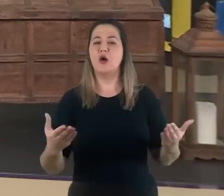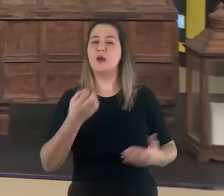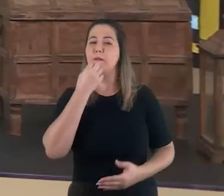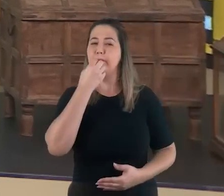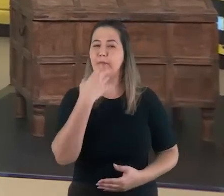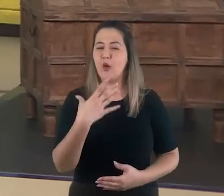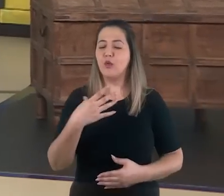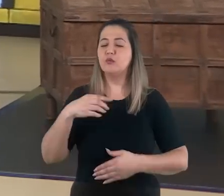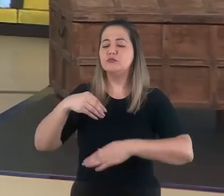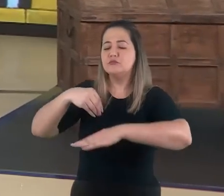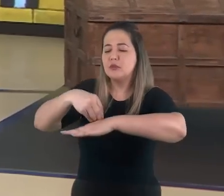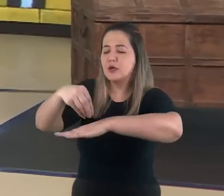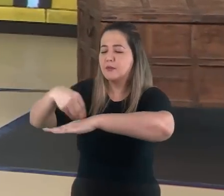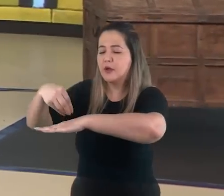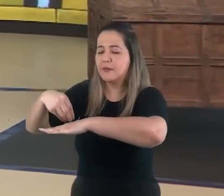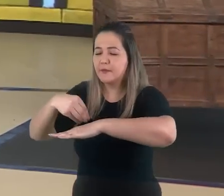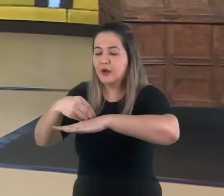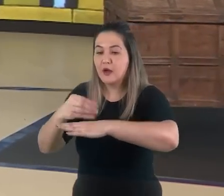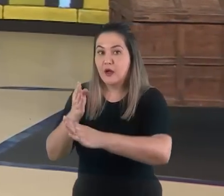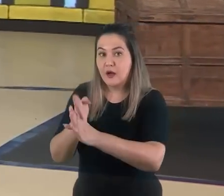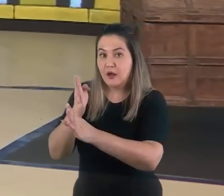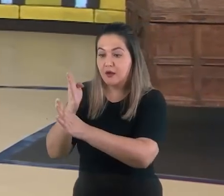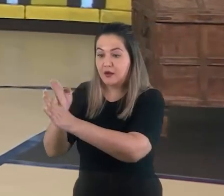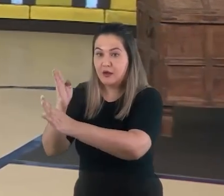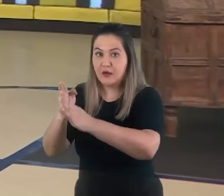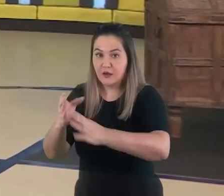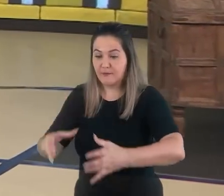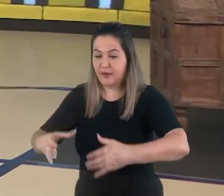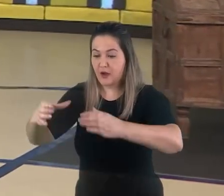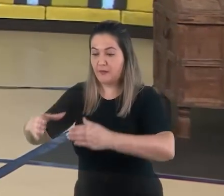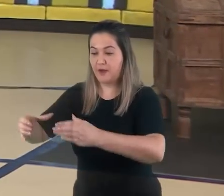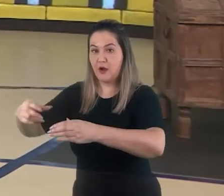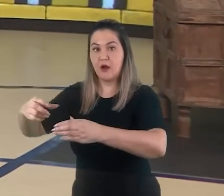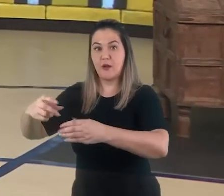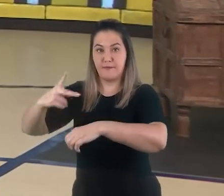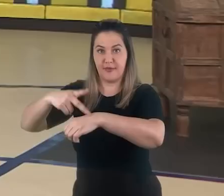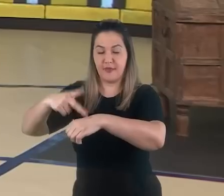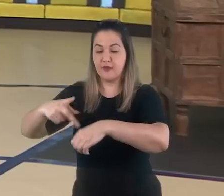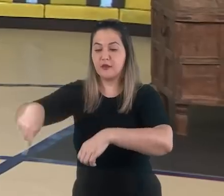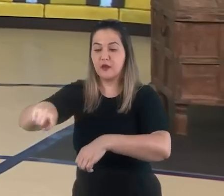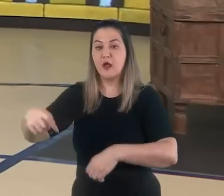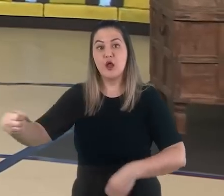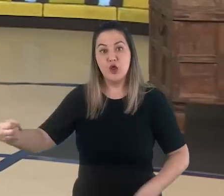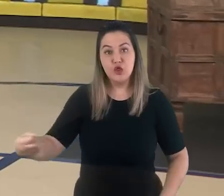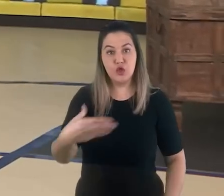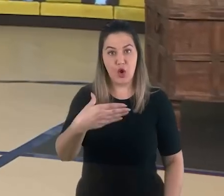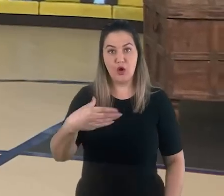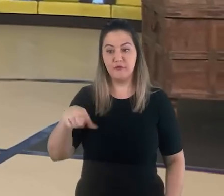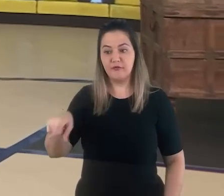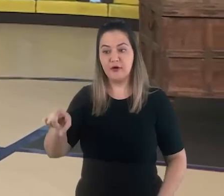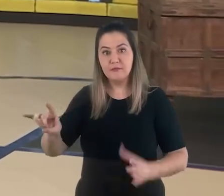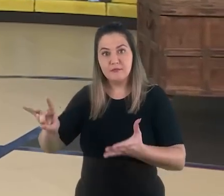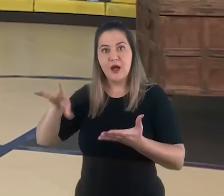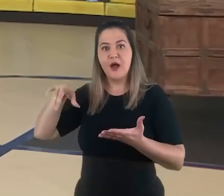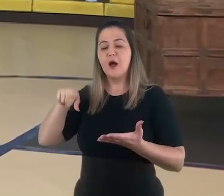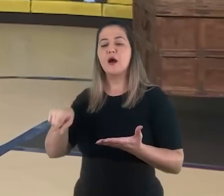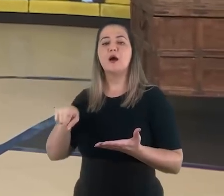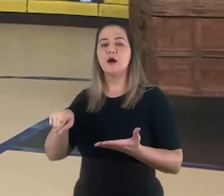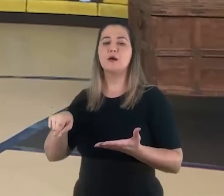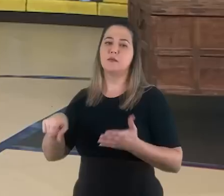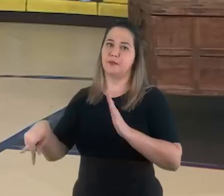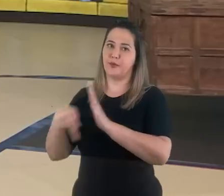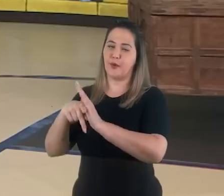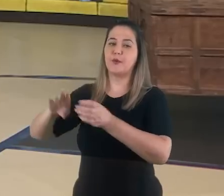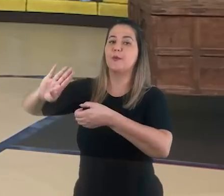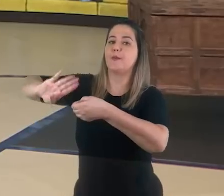para a construção do argumento bíblico é que esta nova evidência cuneiforme que eu acabei de apresentar para você, de origem